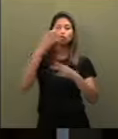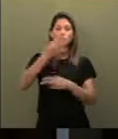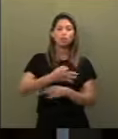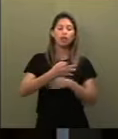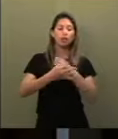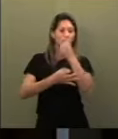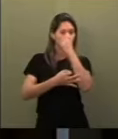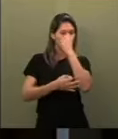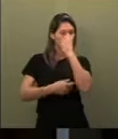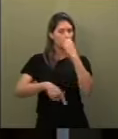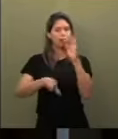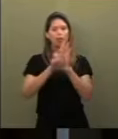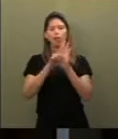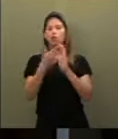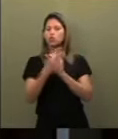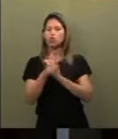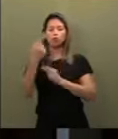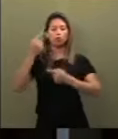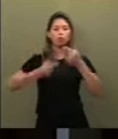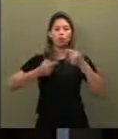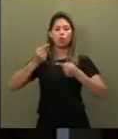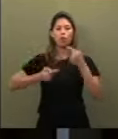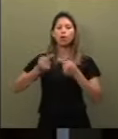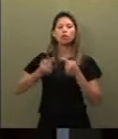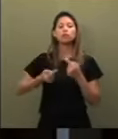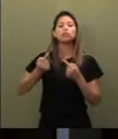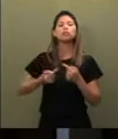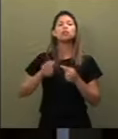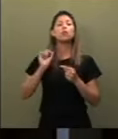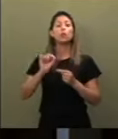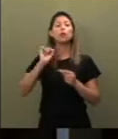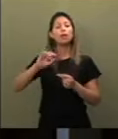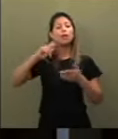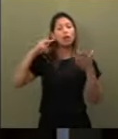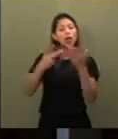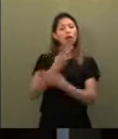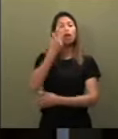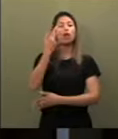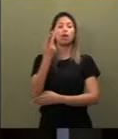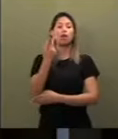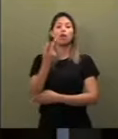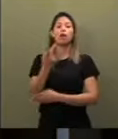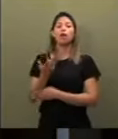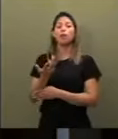e legalmente indiscutíveis decorrentes da Operação Lava Jato,